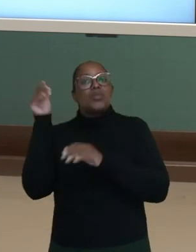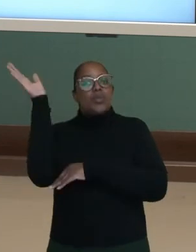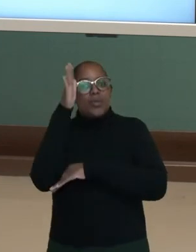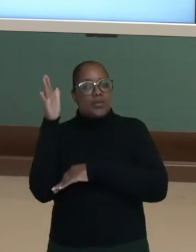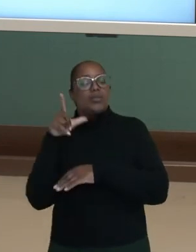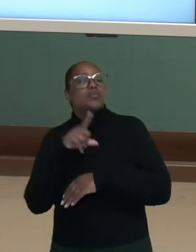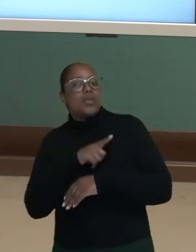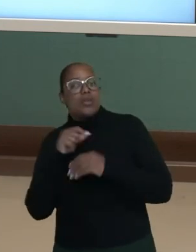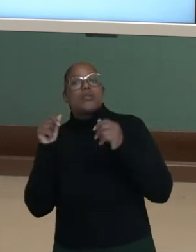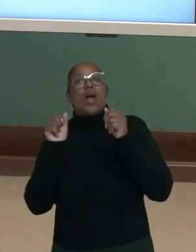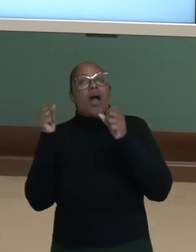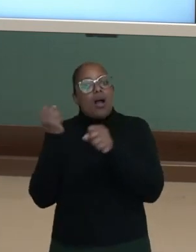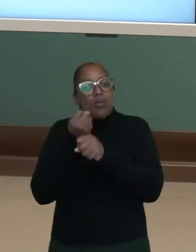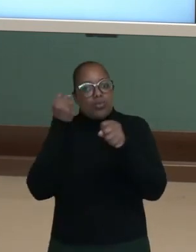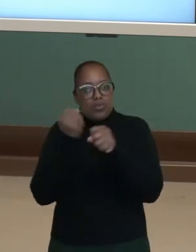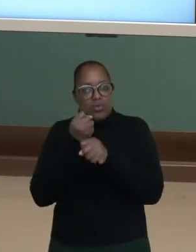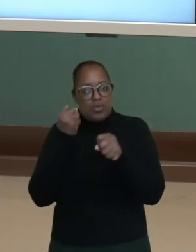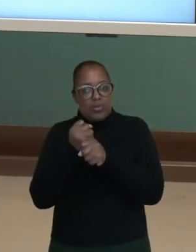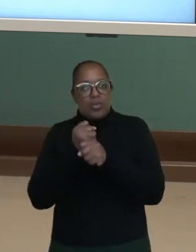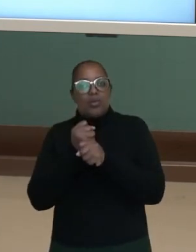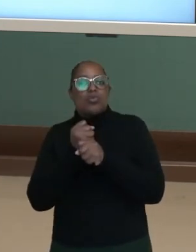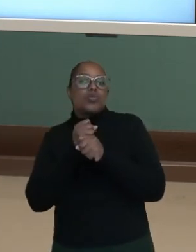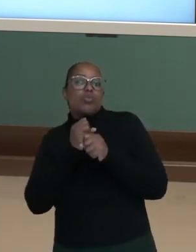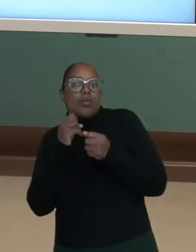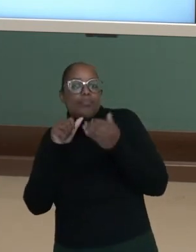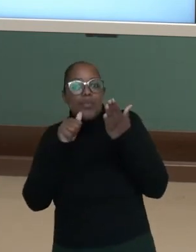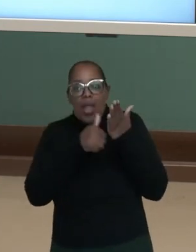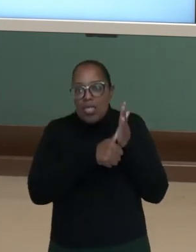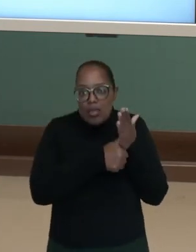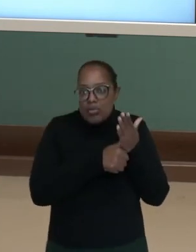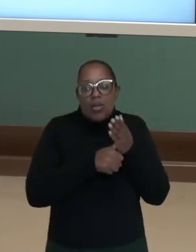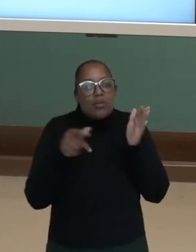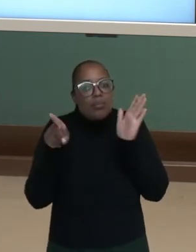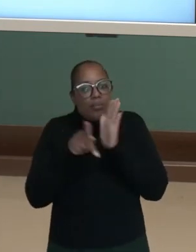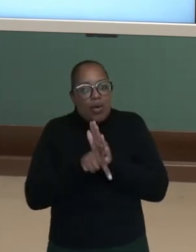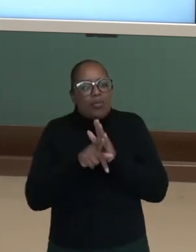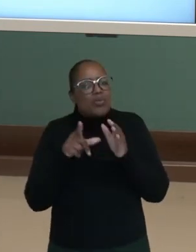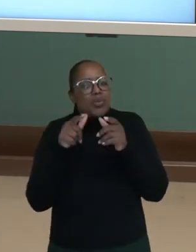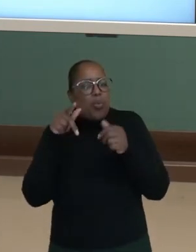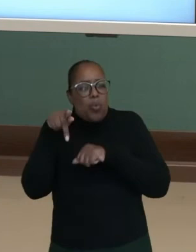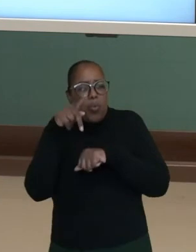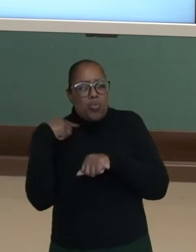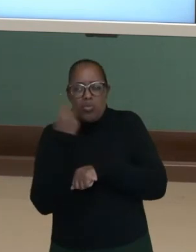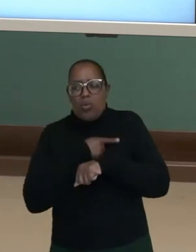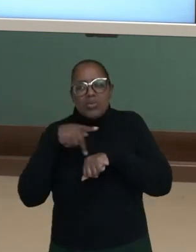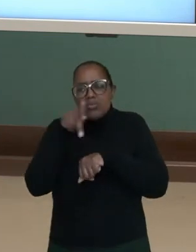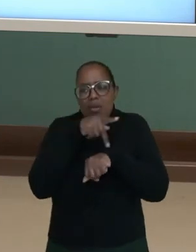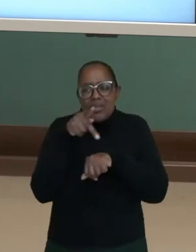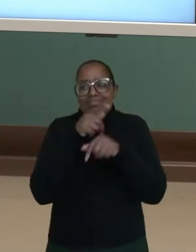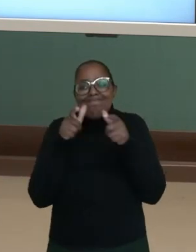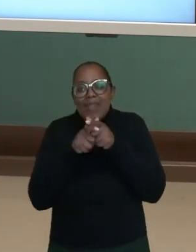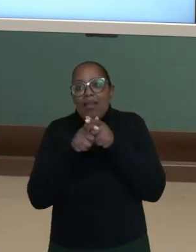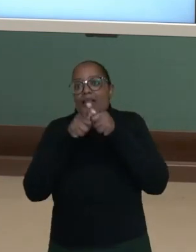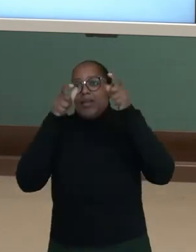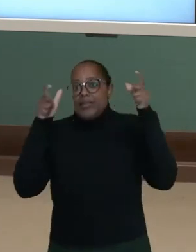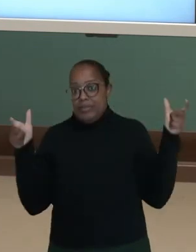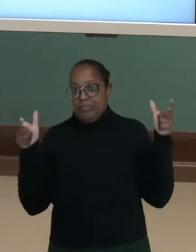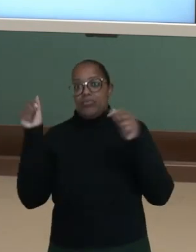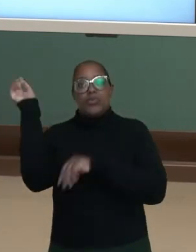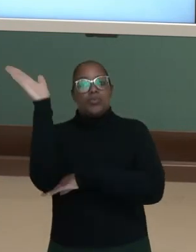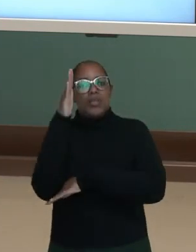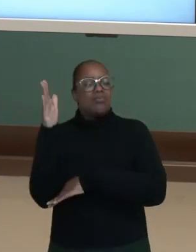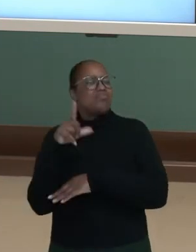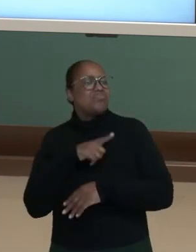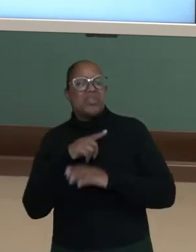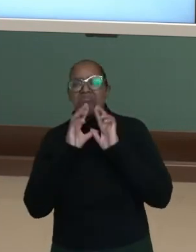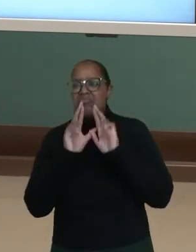construção de uma identificação própria. Nosso país é gigantesco, com uma identificação bem exclusiva e diferenciada nos mais